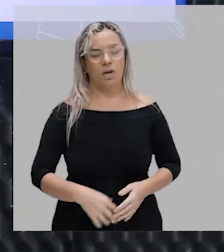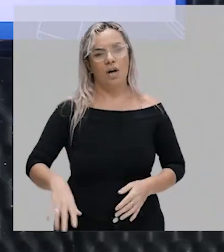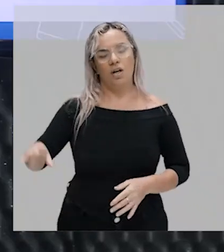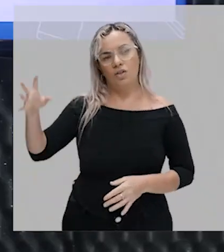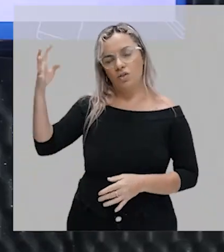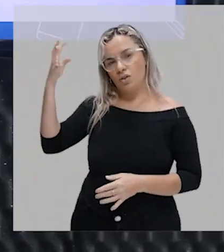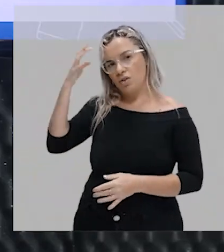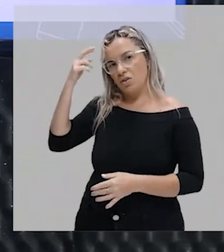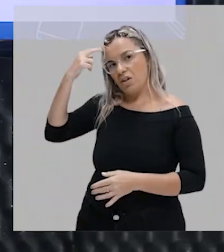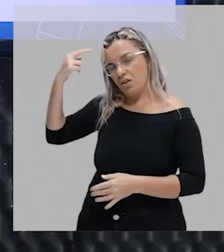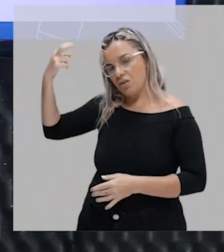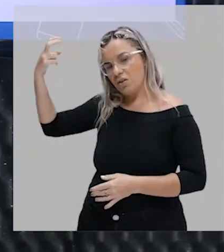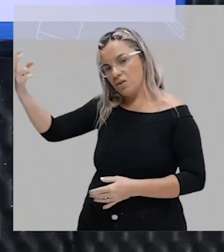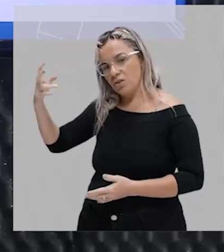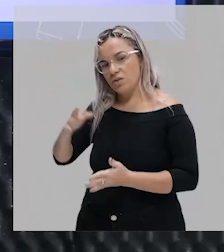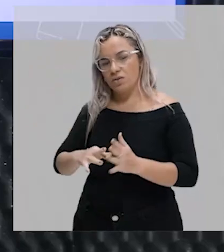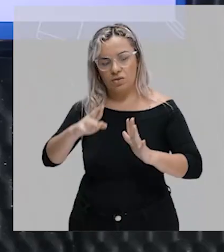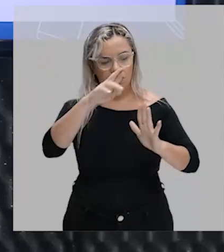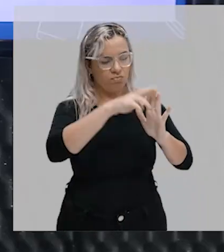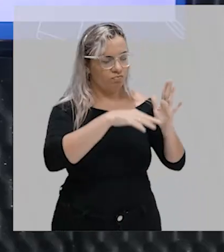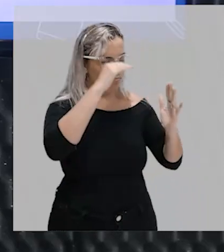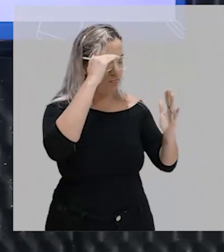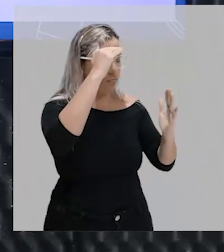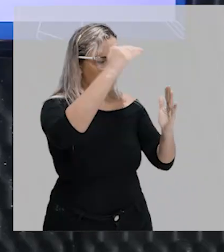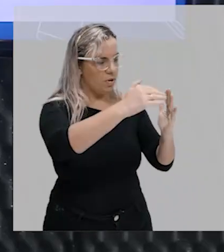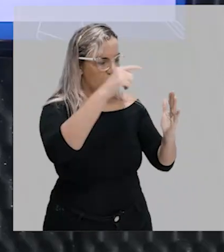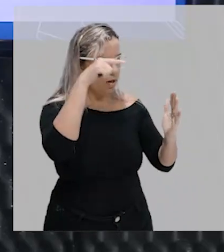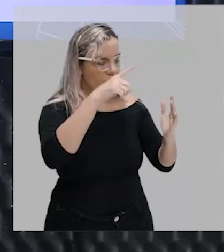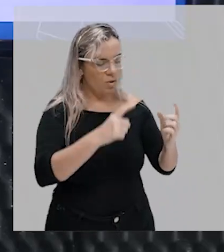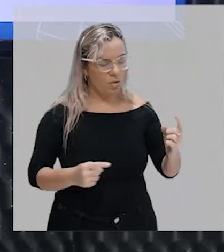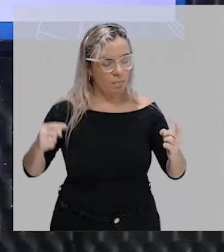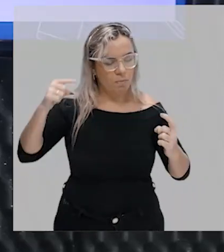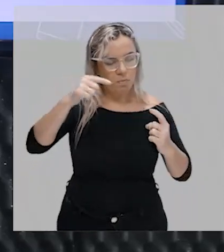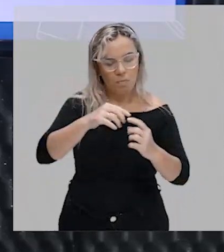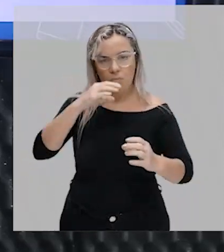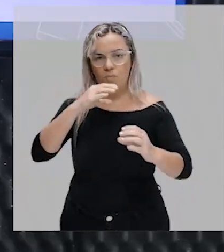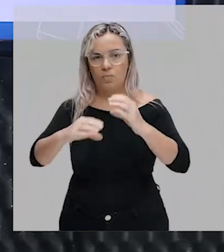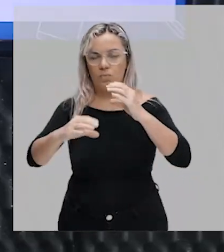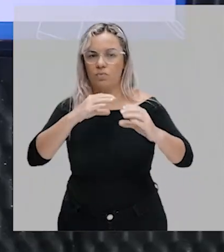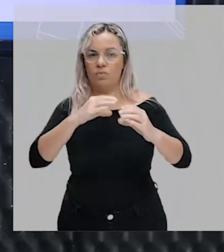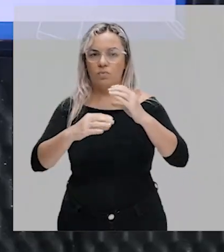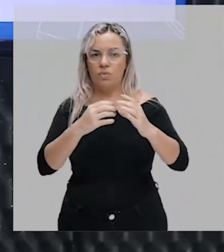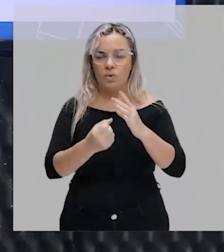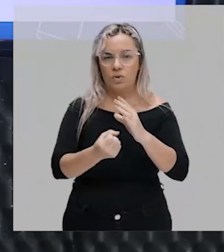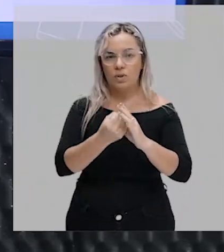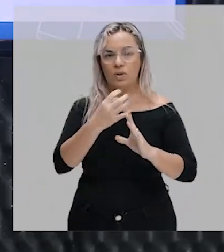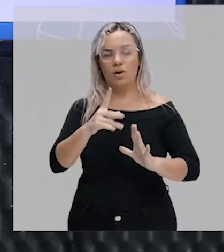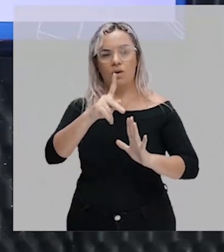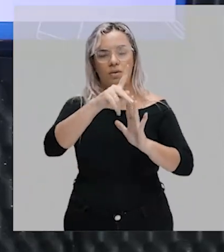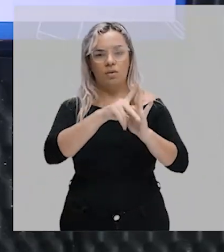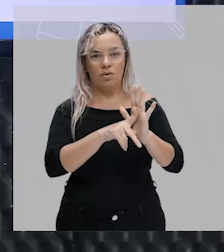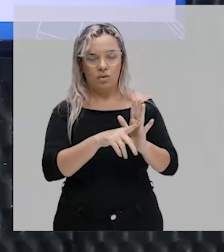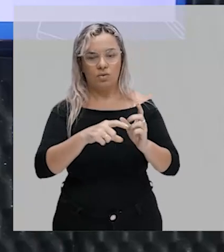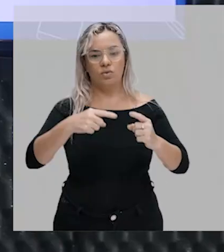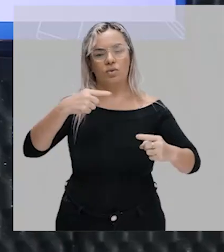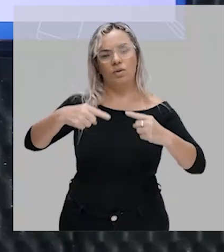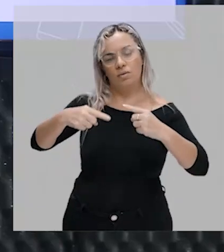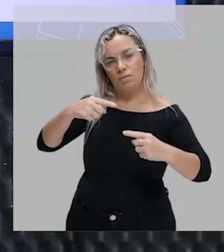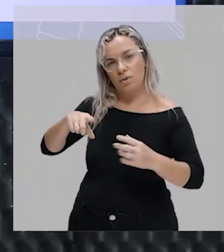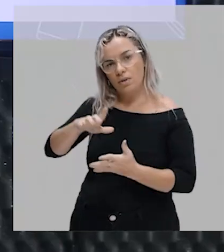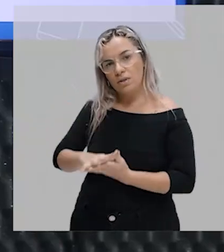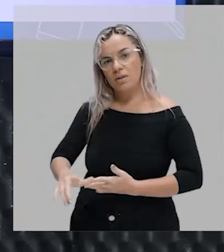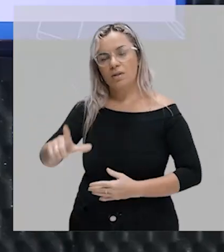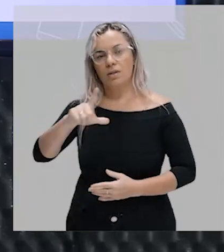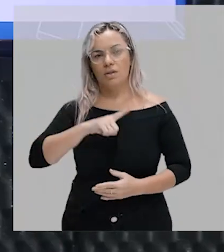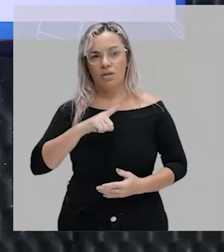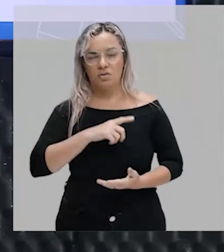regras, que a finalidade da comunicação é produzir nossos discursos, e esses discursos têm que